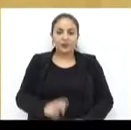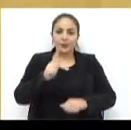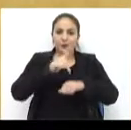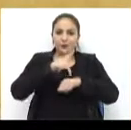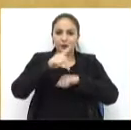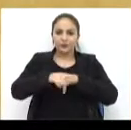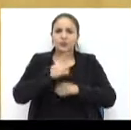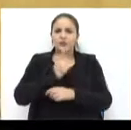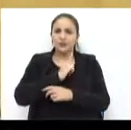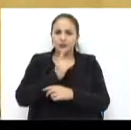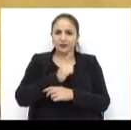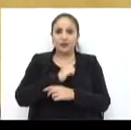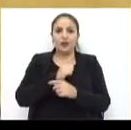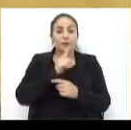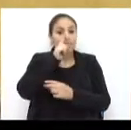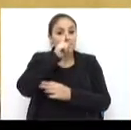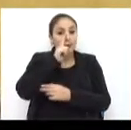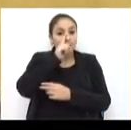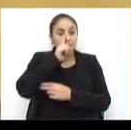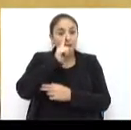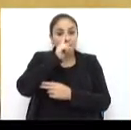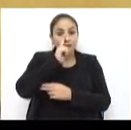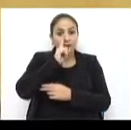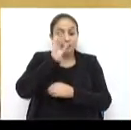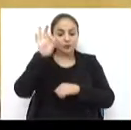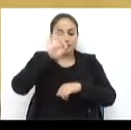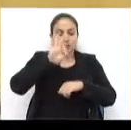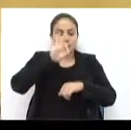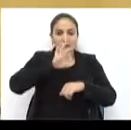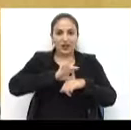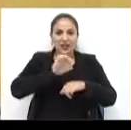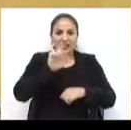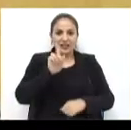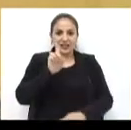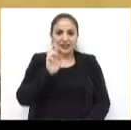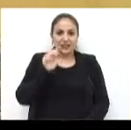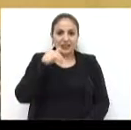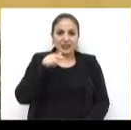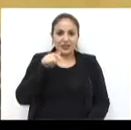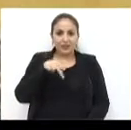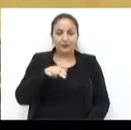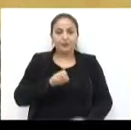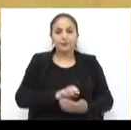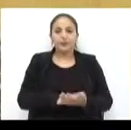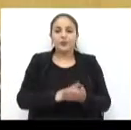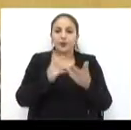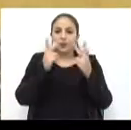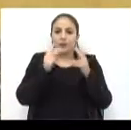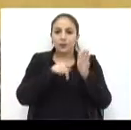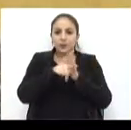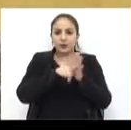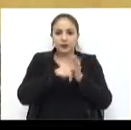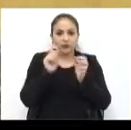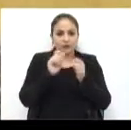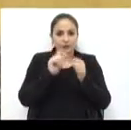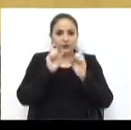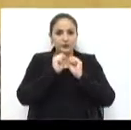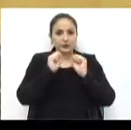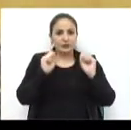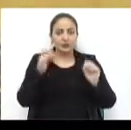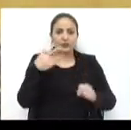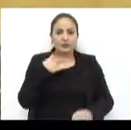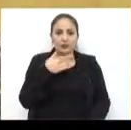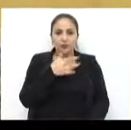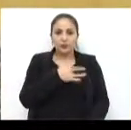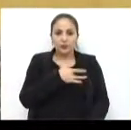Passo Fundo tem um alto risco para a epidemia do mosquito transmissor da dengue. De acordo com um levantamento feito pela Secretaria